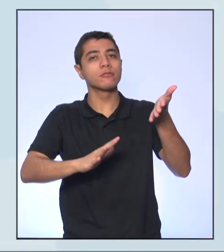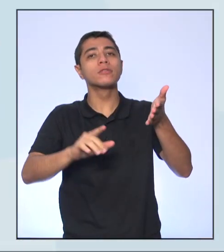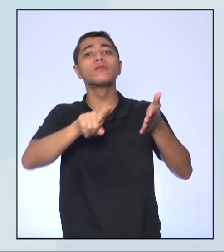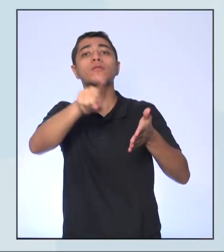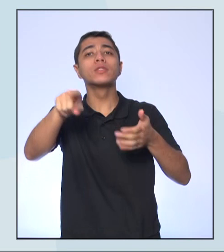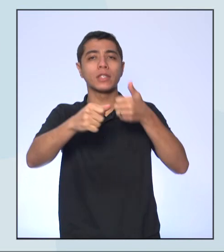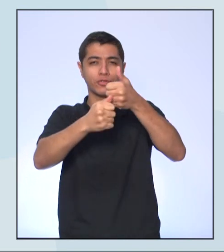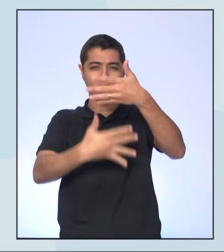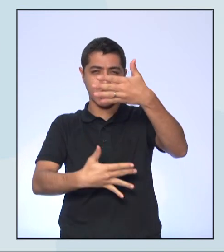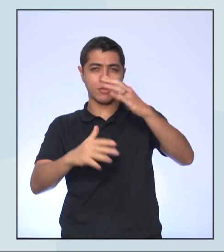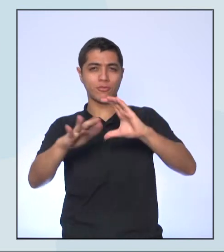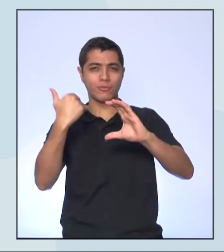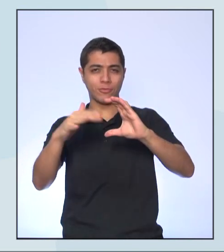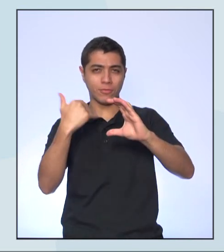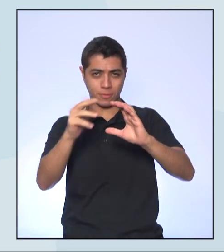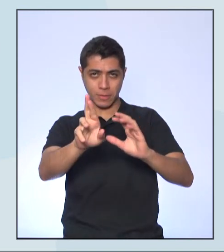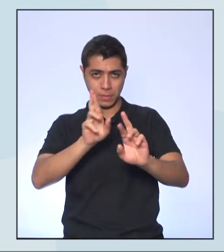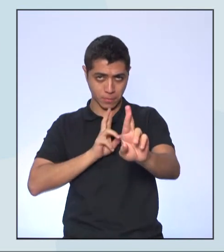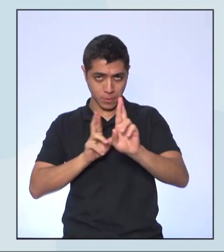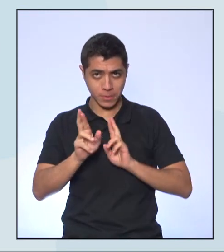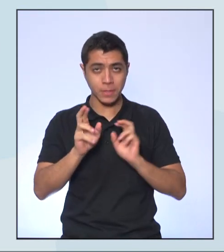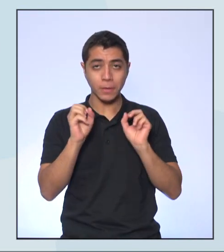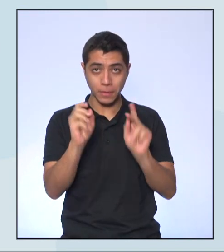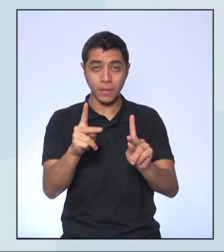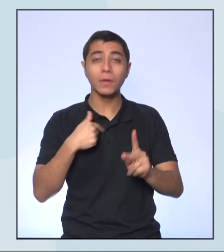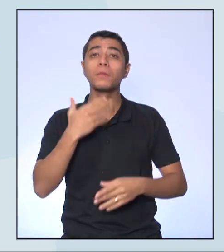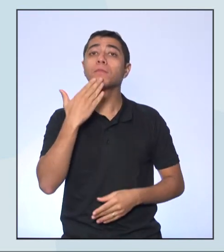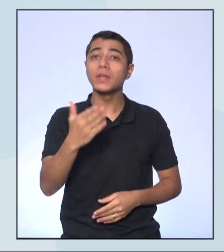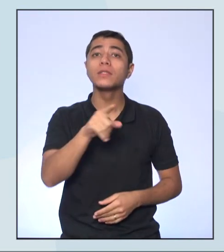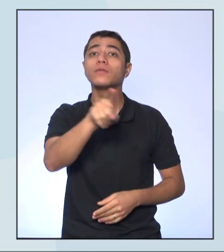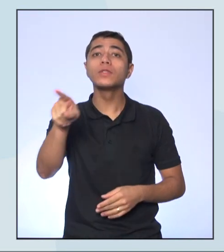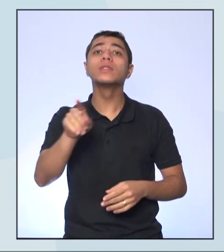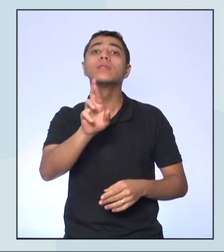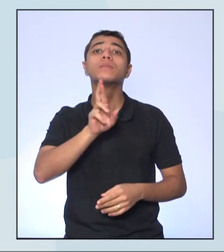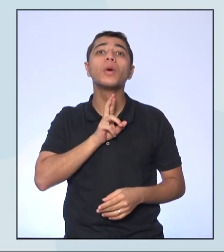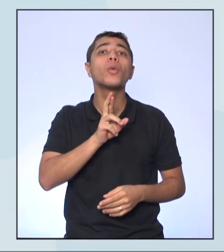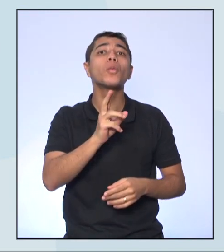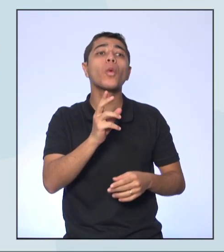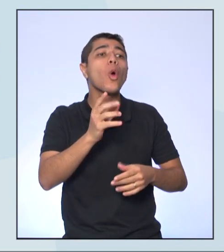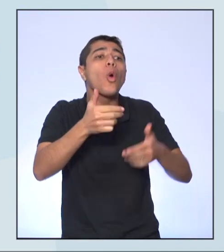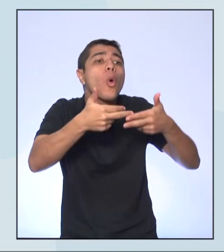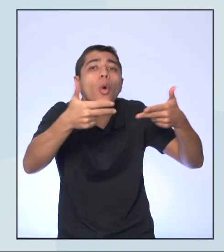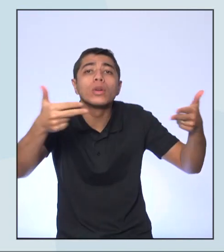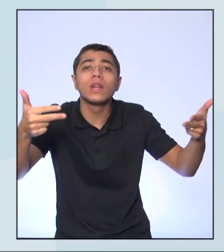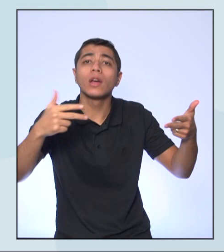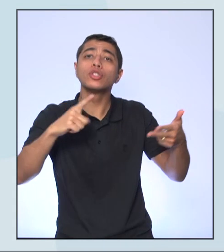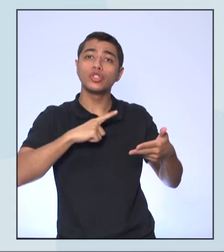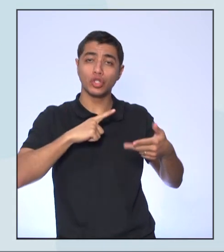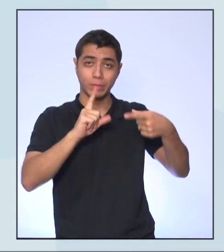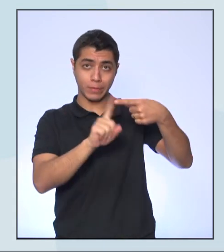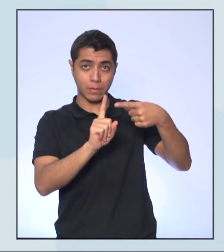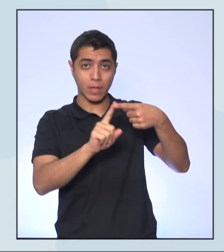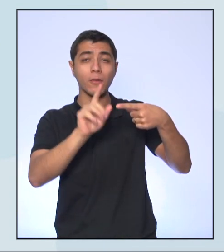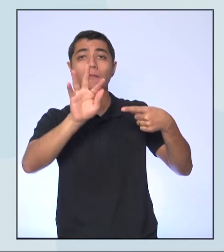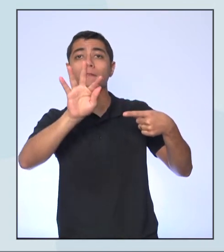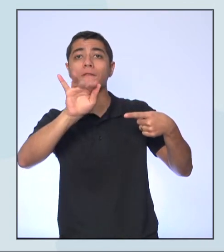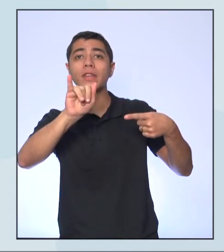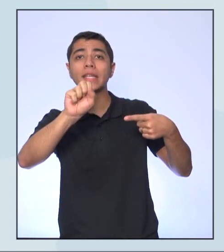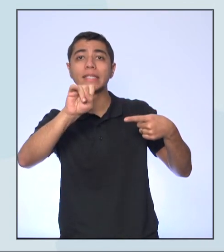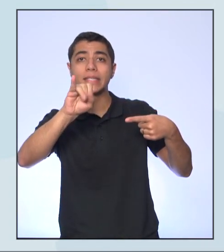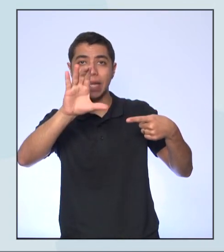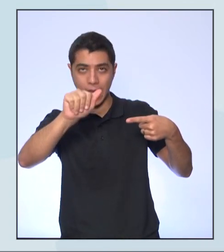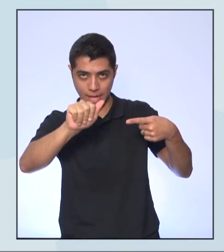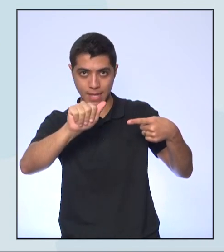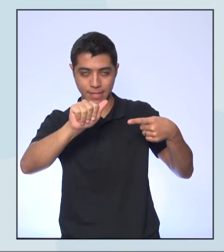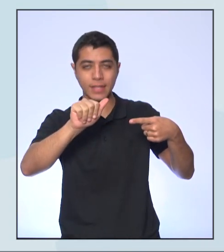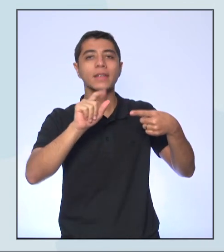Então, eu vou pedir para vocês citarem para mim uma transformação física e uma transformação química. Essa transformação pode ser dessas que a gente observa